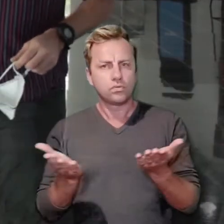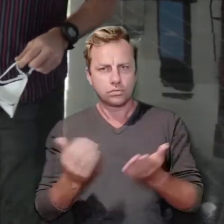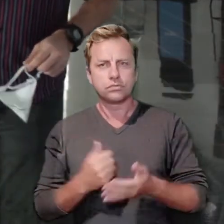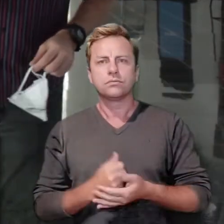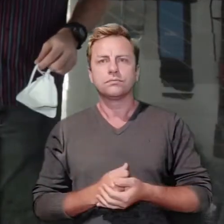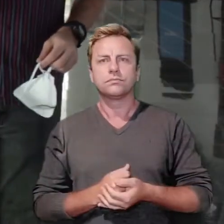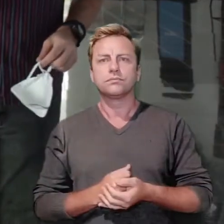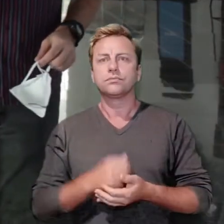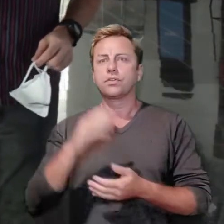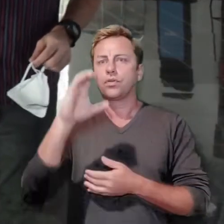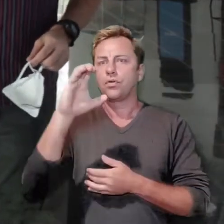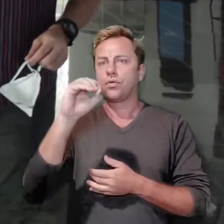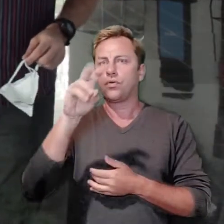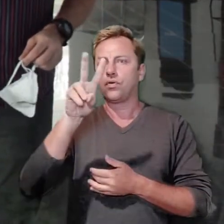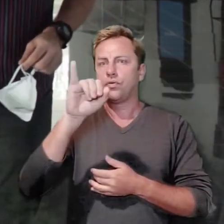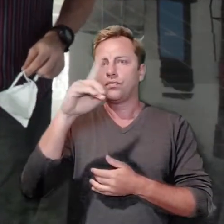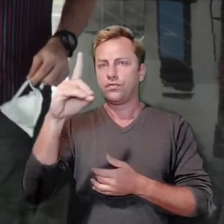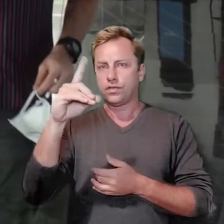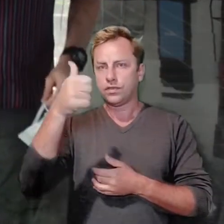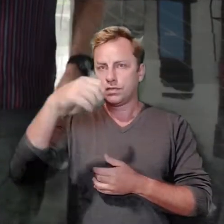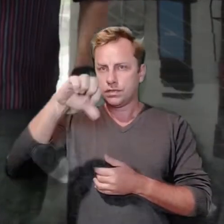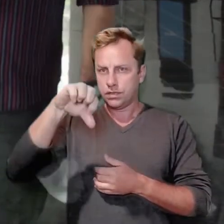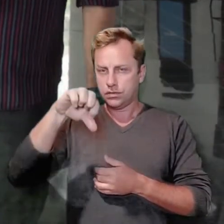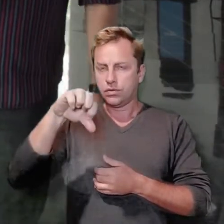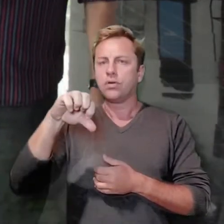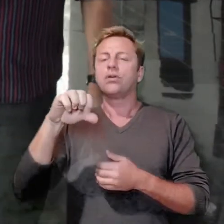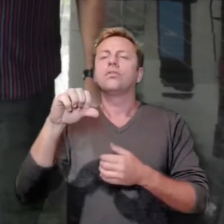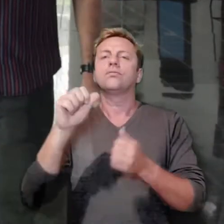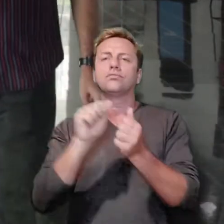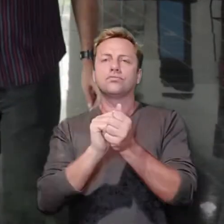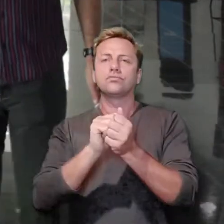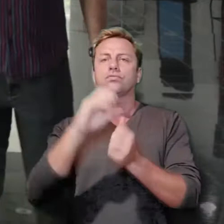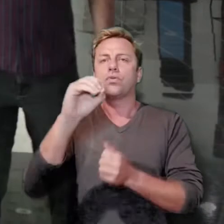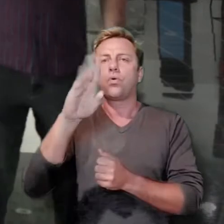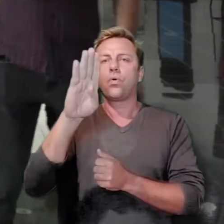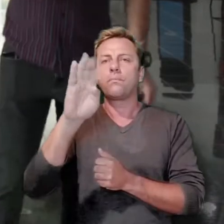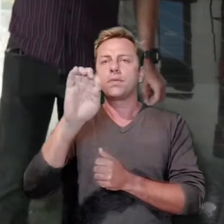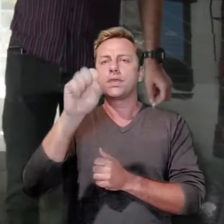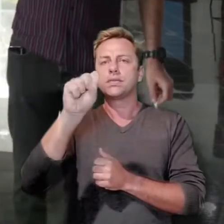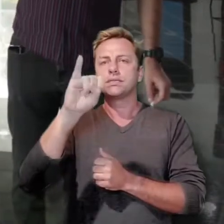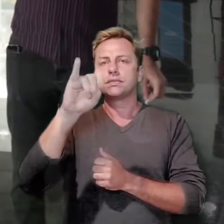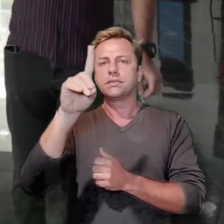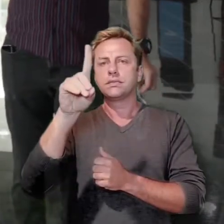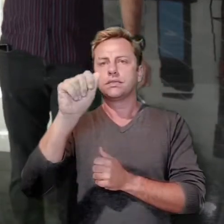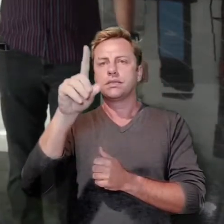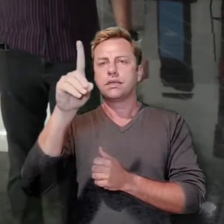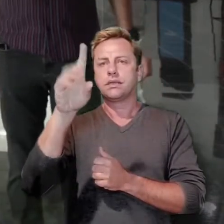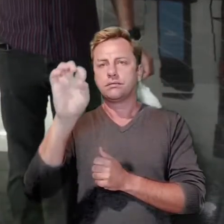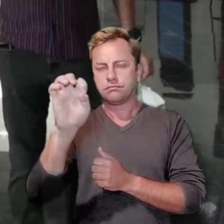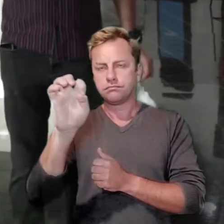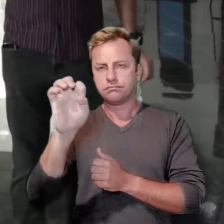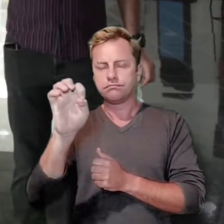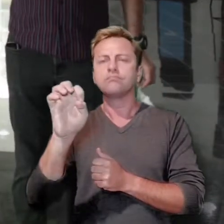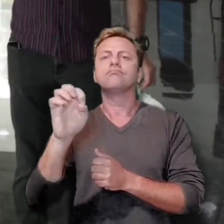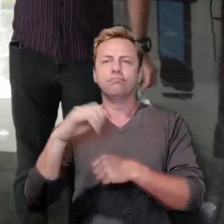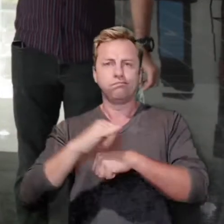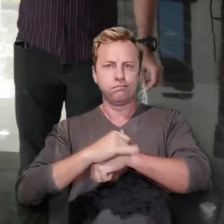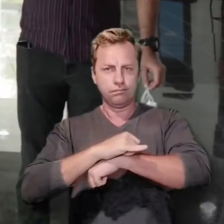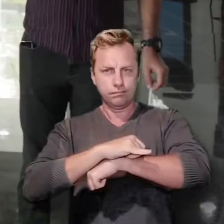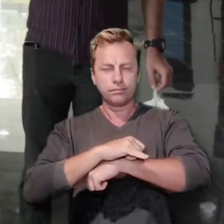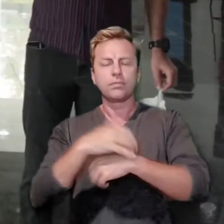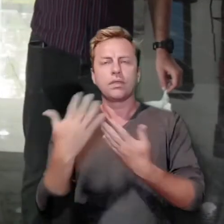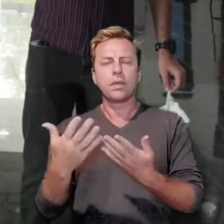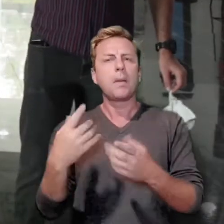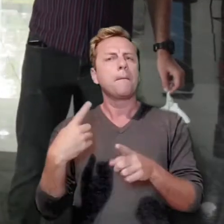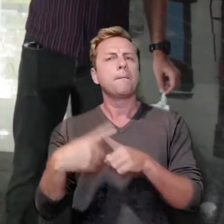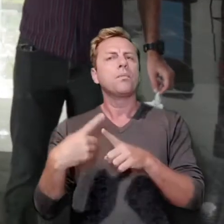hoje é Covid-19 e obesidade. Por que a obesidade pode